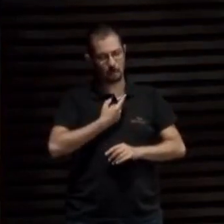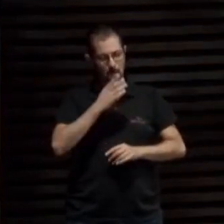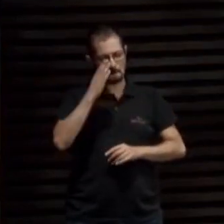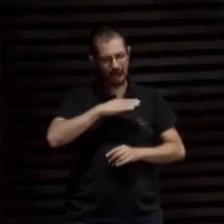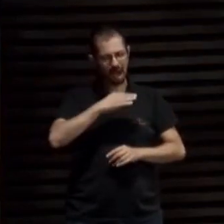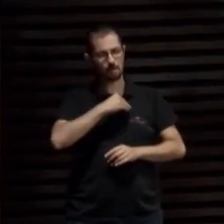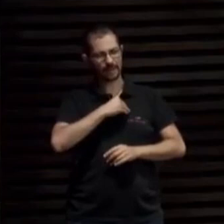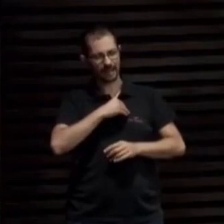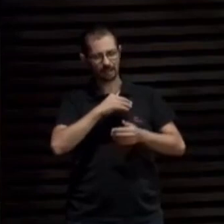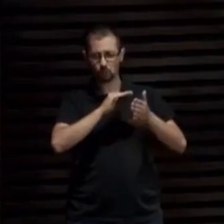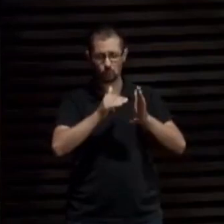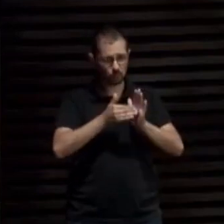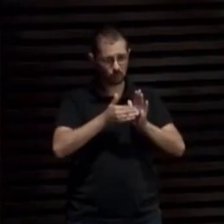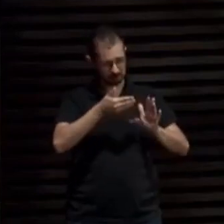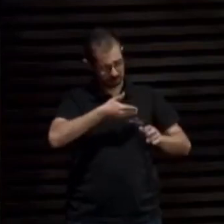um.